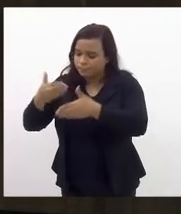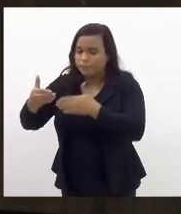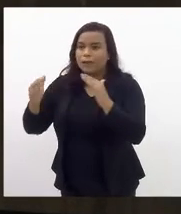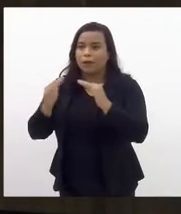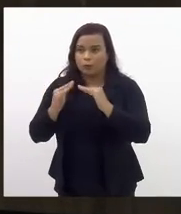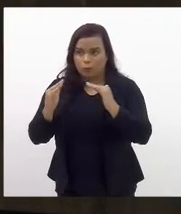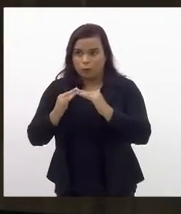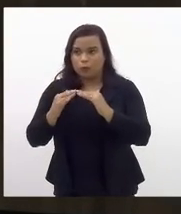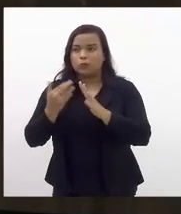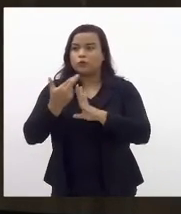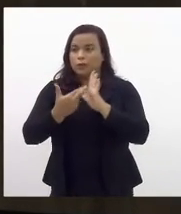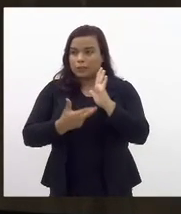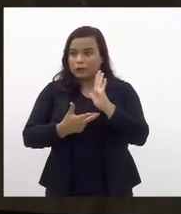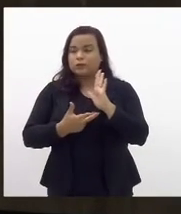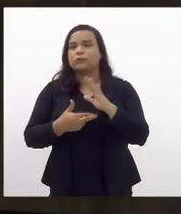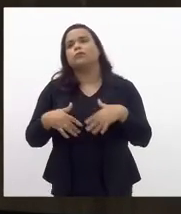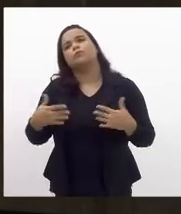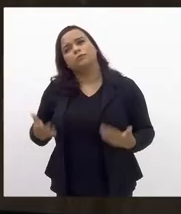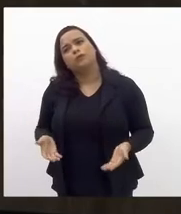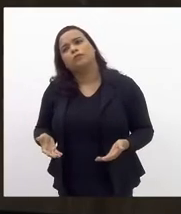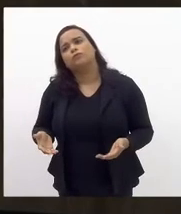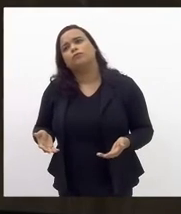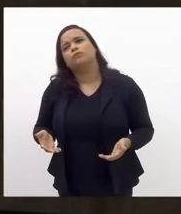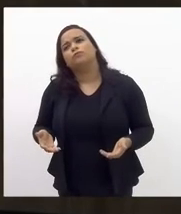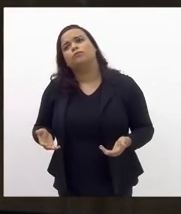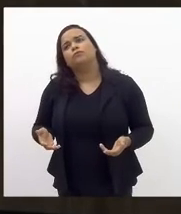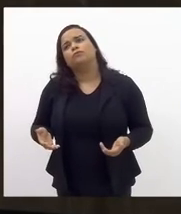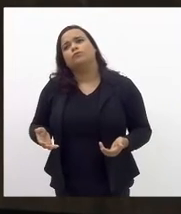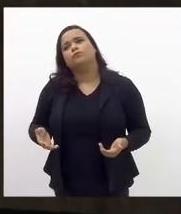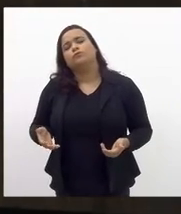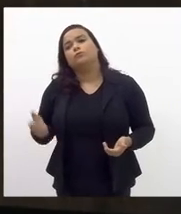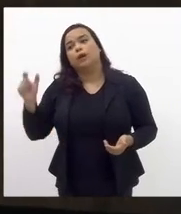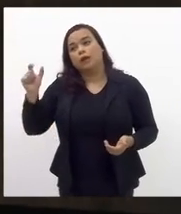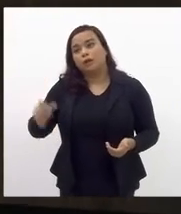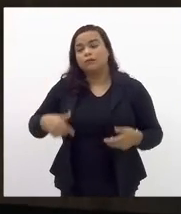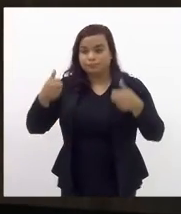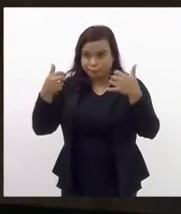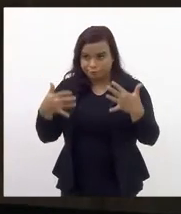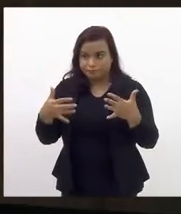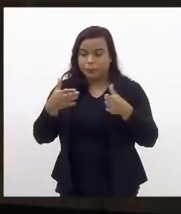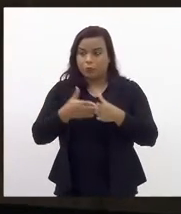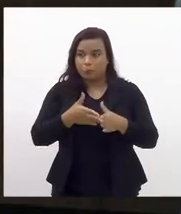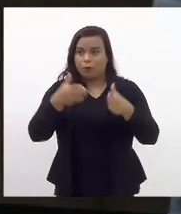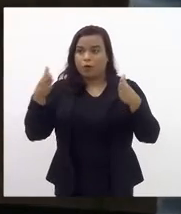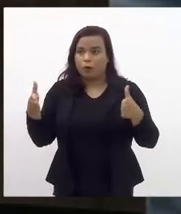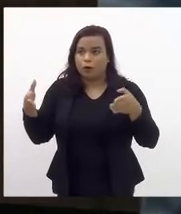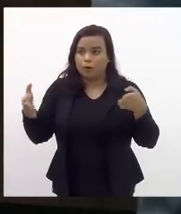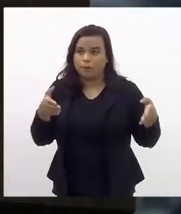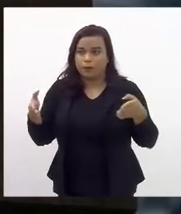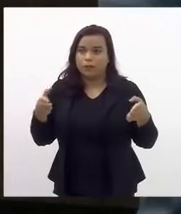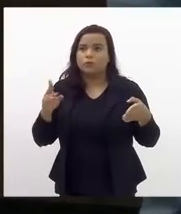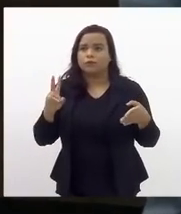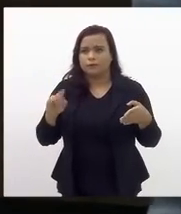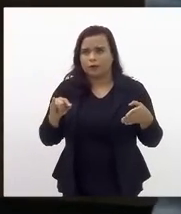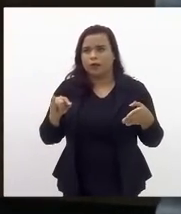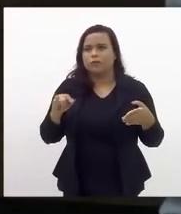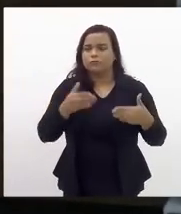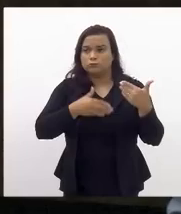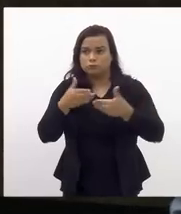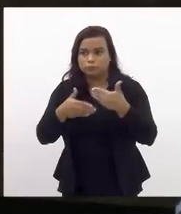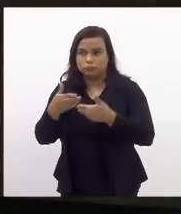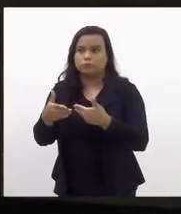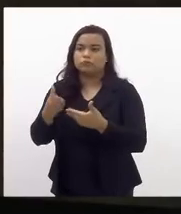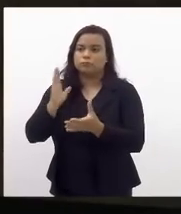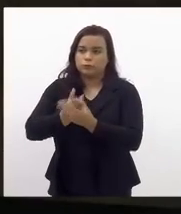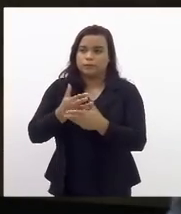aprimorar a redação e tudo mais, o autor propõe a prorrogação do prazo de tramitação desses